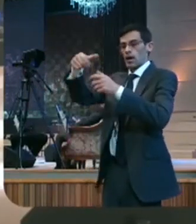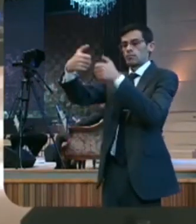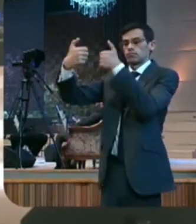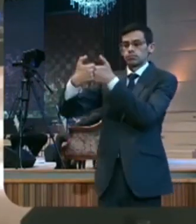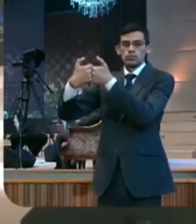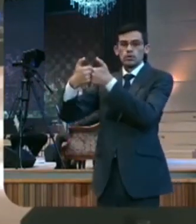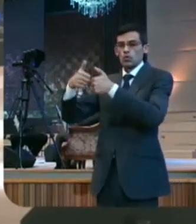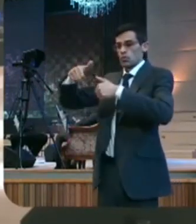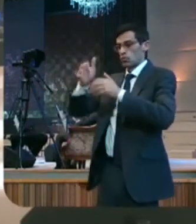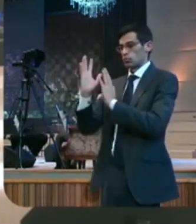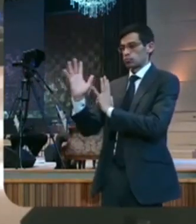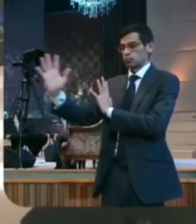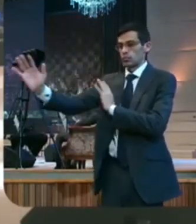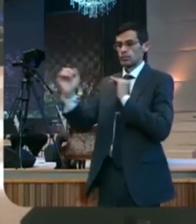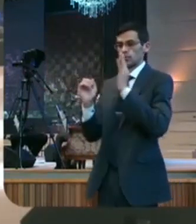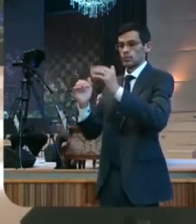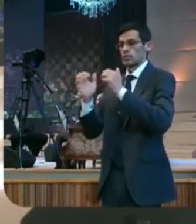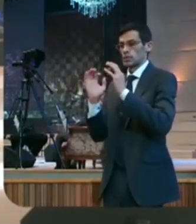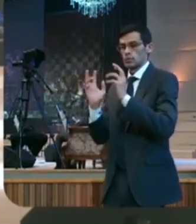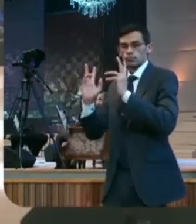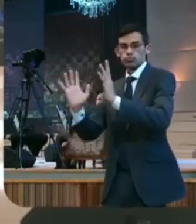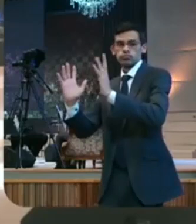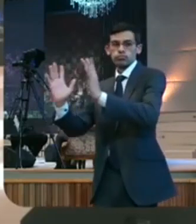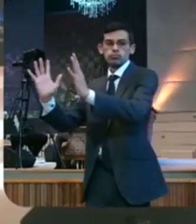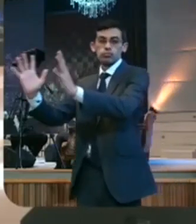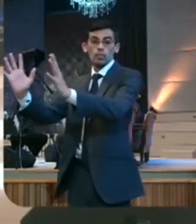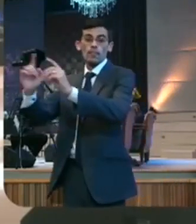povo. Quando o povo acampava,